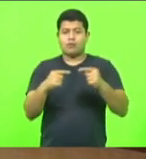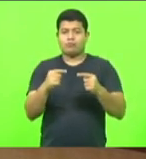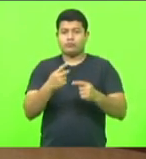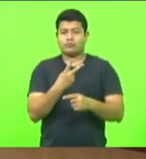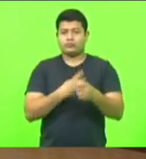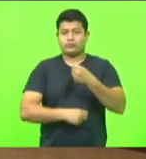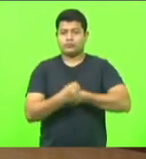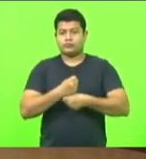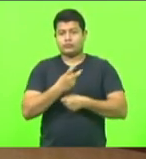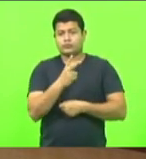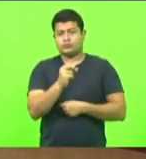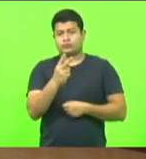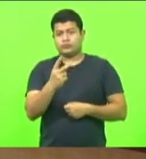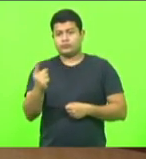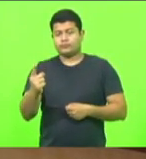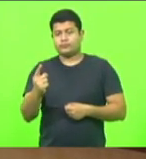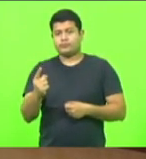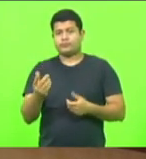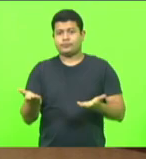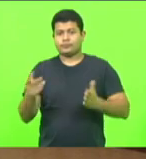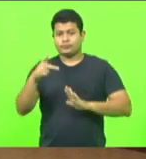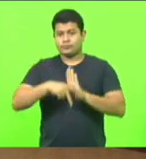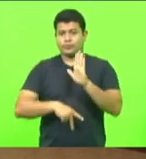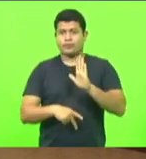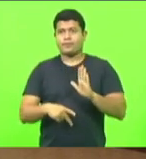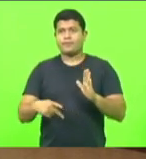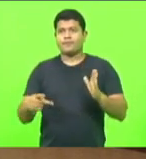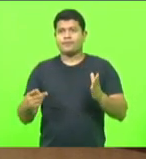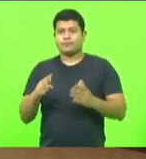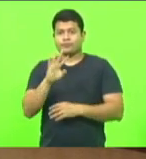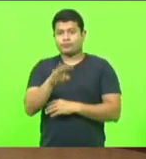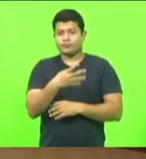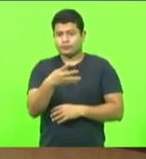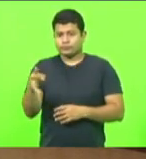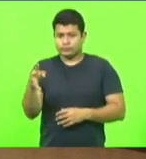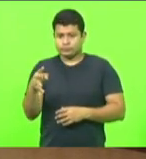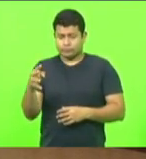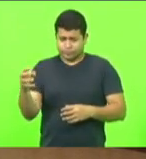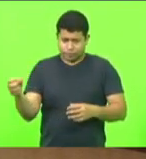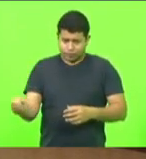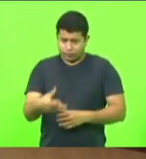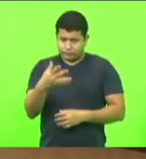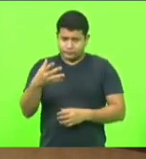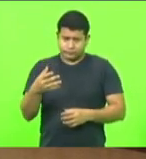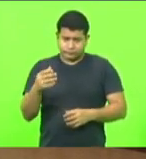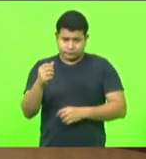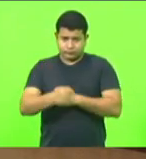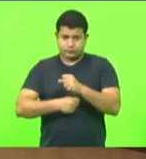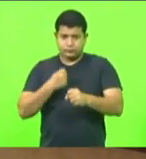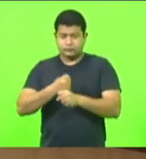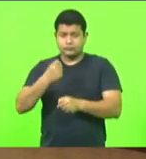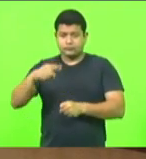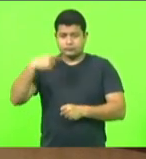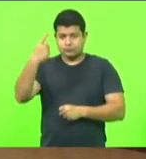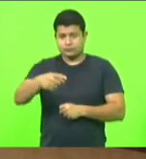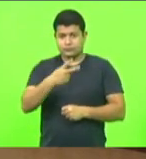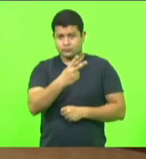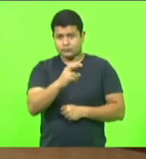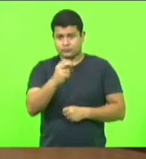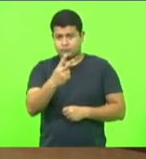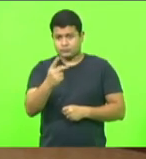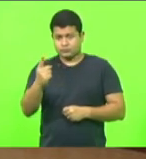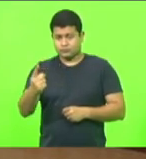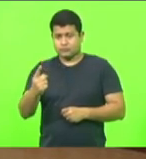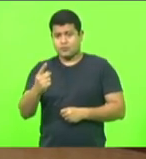que o projeto prevê a entrada em vigor da nova tabela em janeiro de 2022, o governo deixa de repassar o INPC